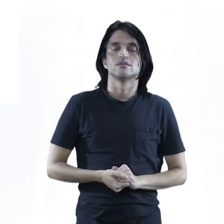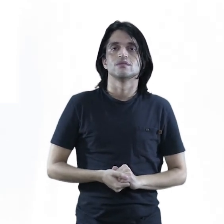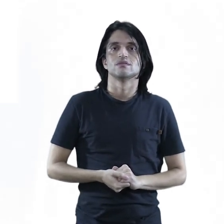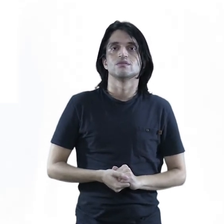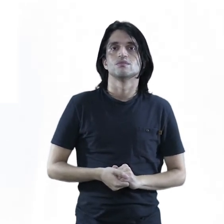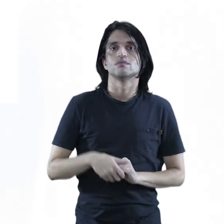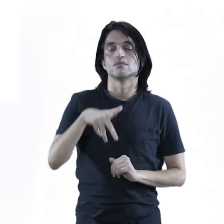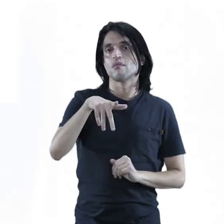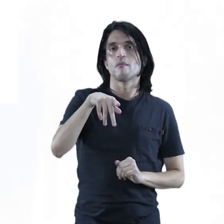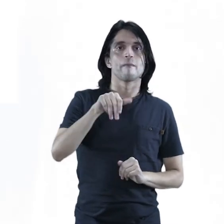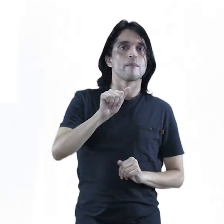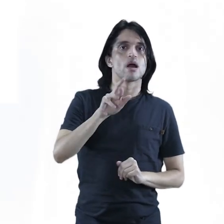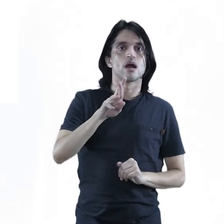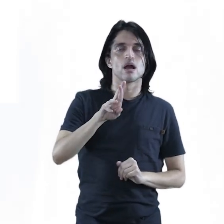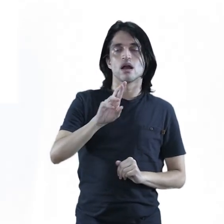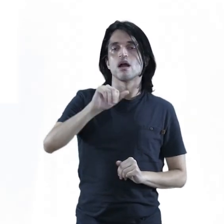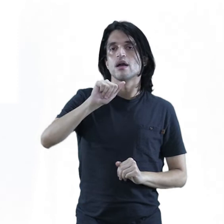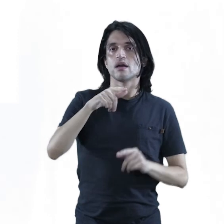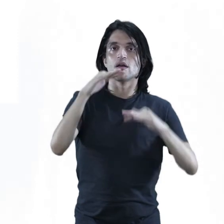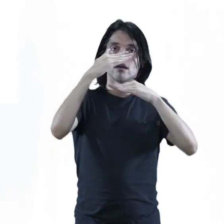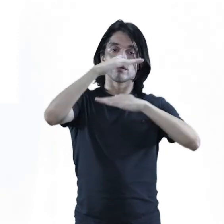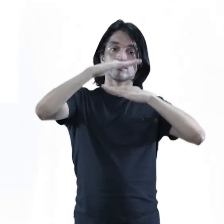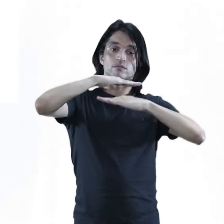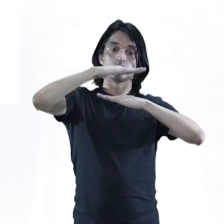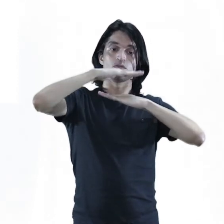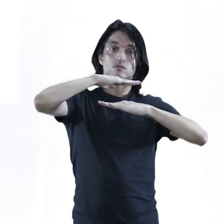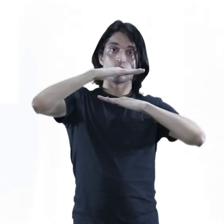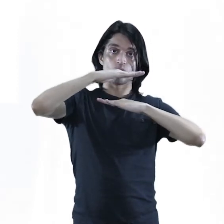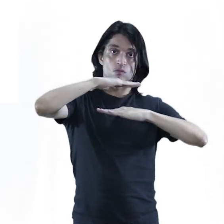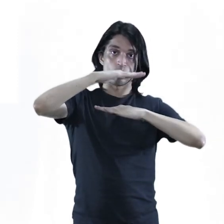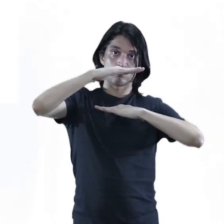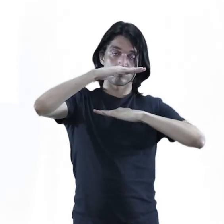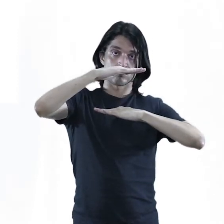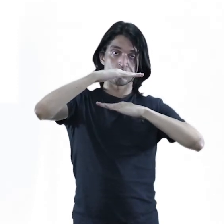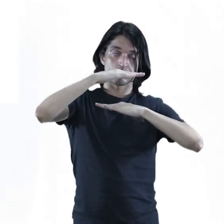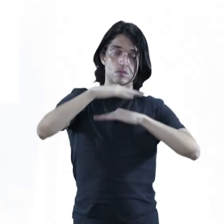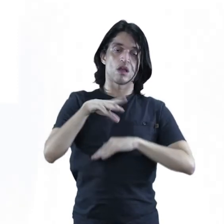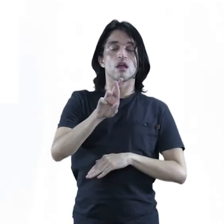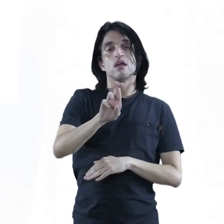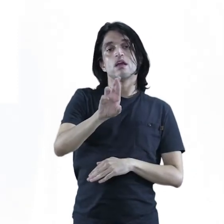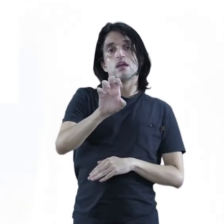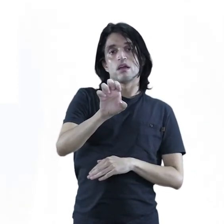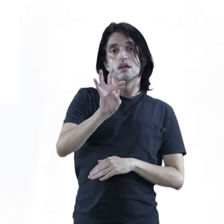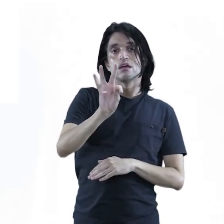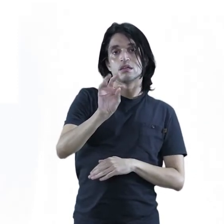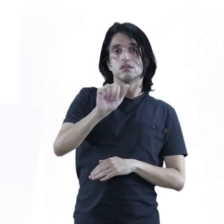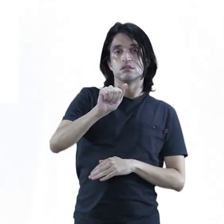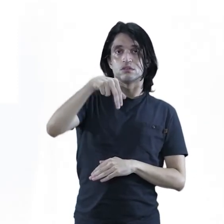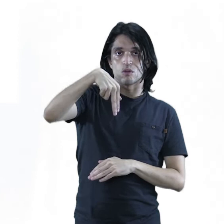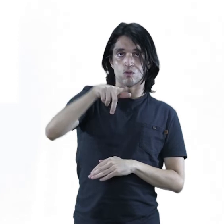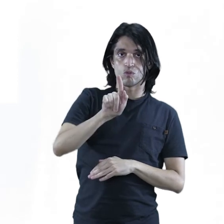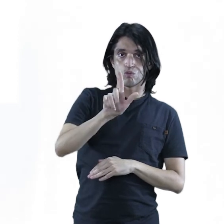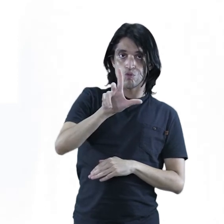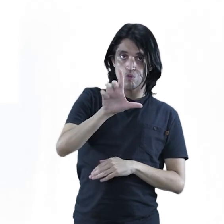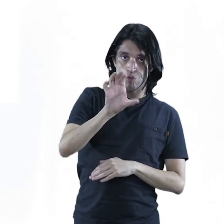Paralelogramo. São quadriláteros que possuem os lados opostos paralelos. Eles podem ser retângulo, é todo paralelogramo que possui 4